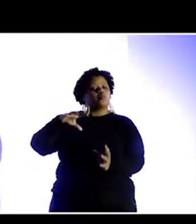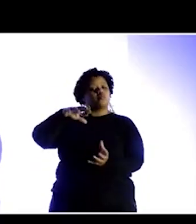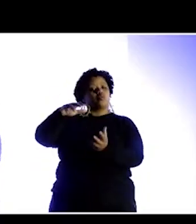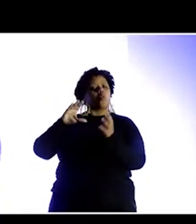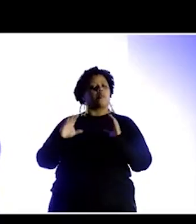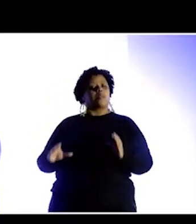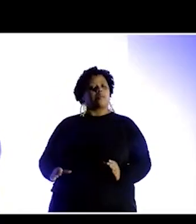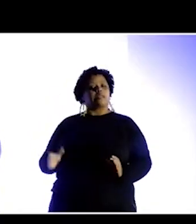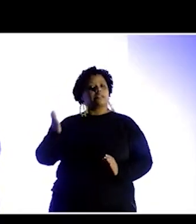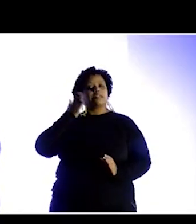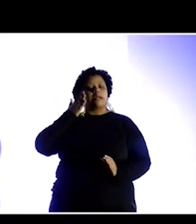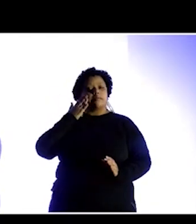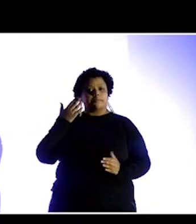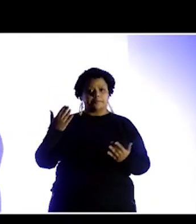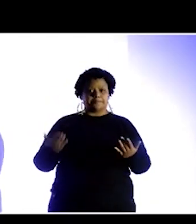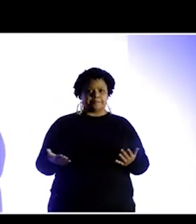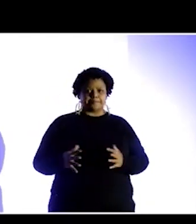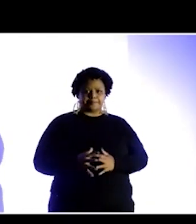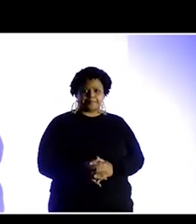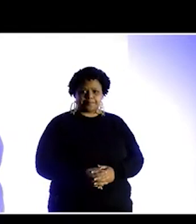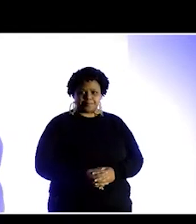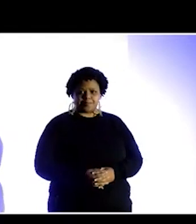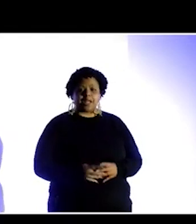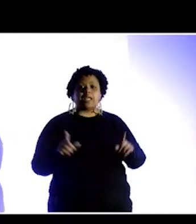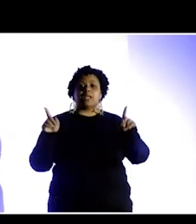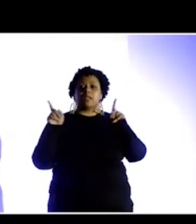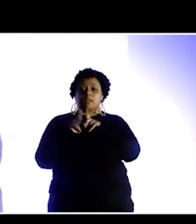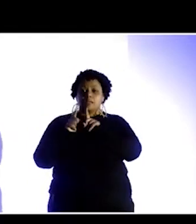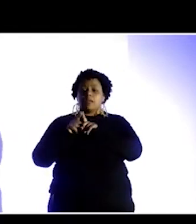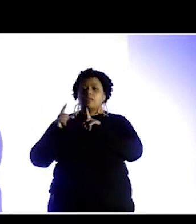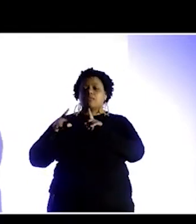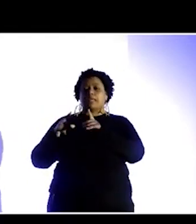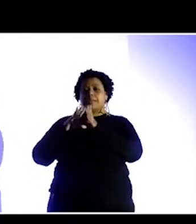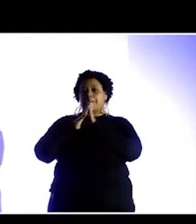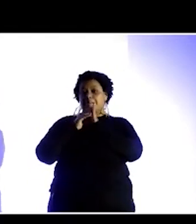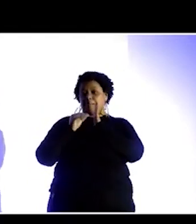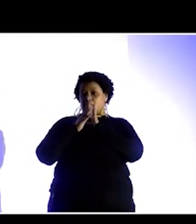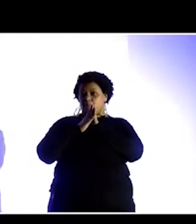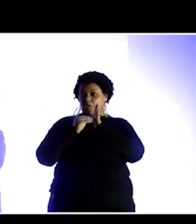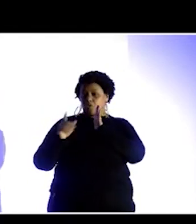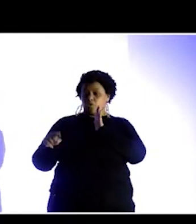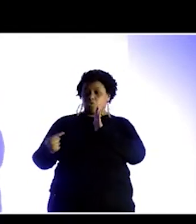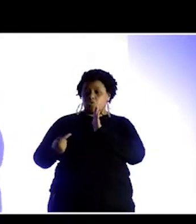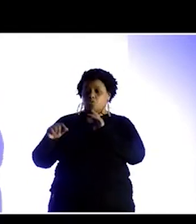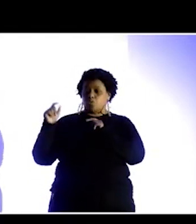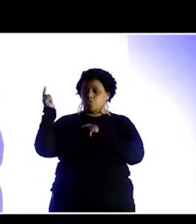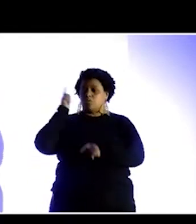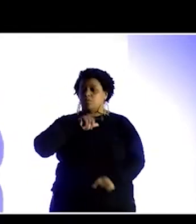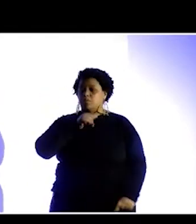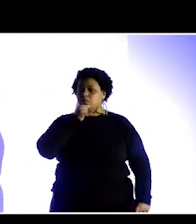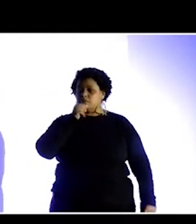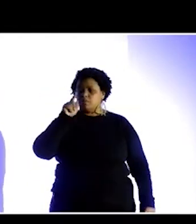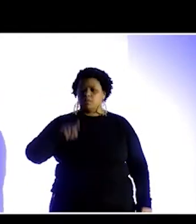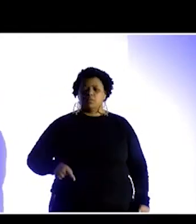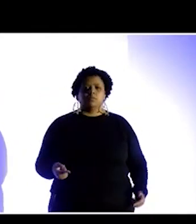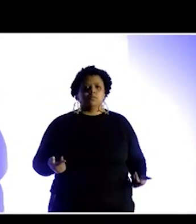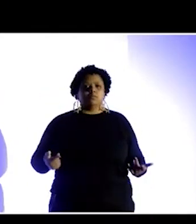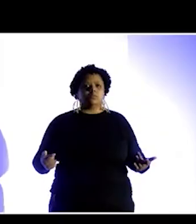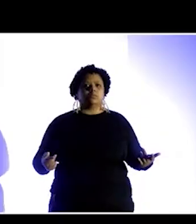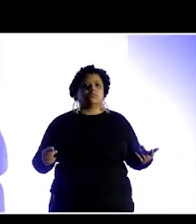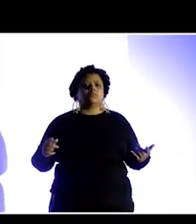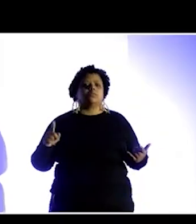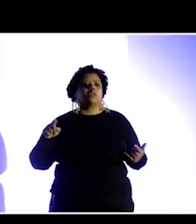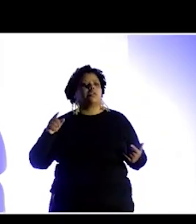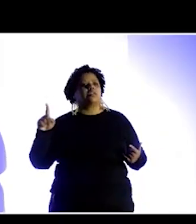comportamento climático. É por meio desses modelos que a gente ratifica, né,